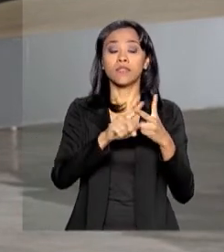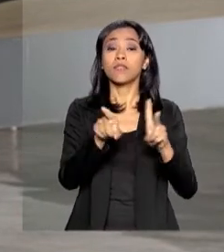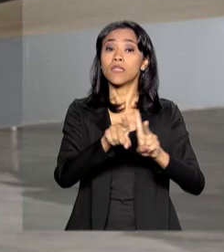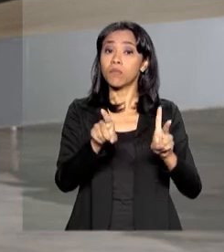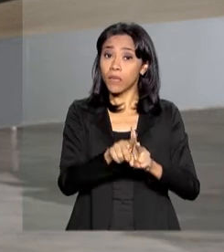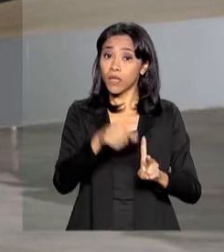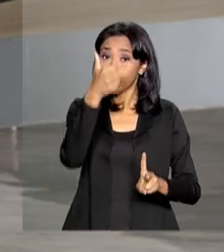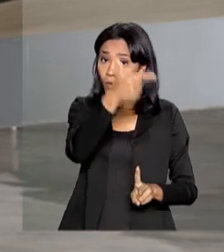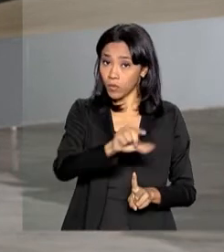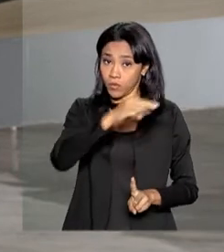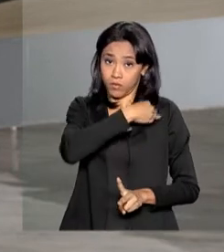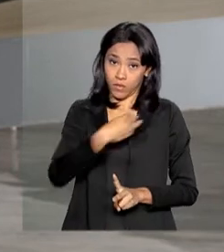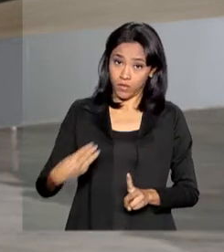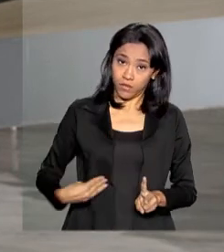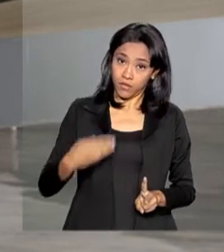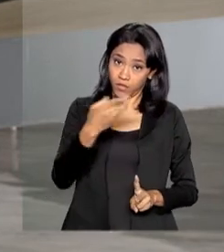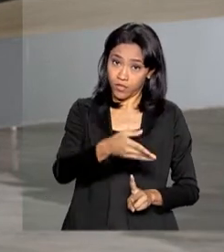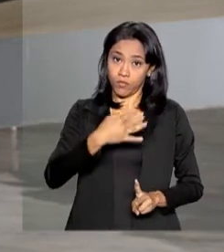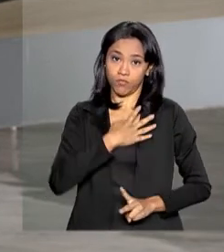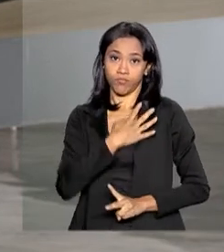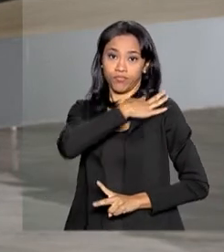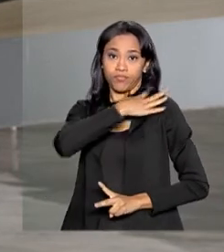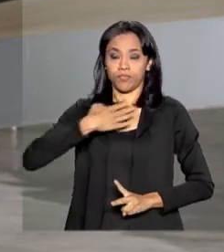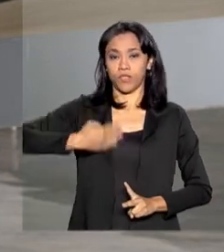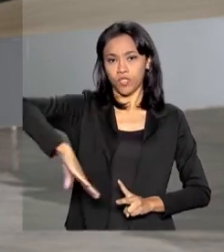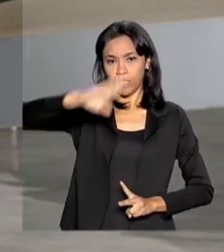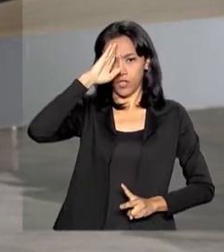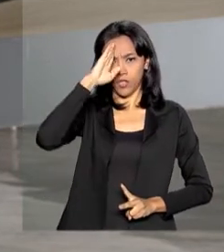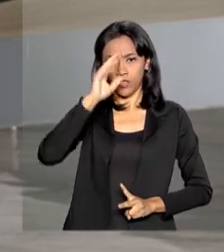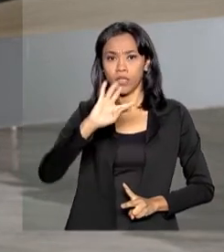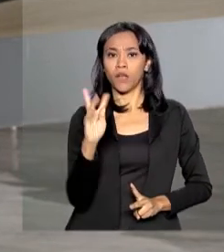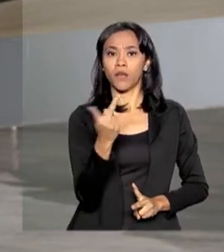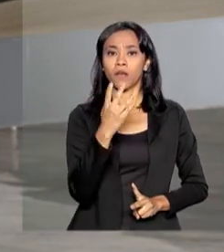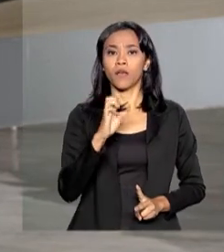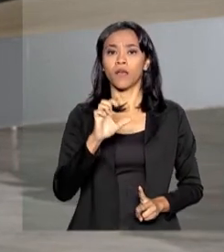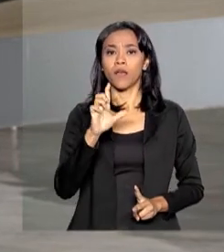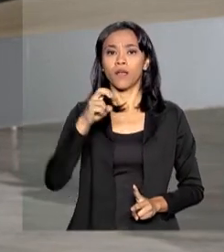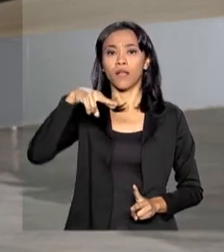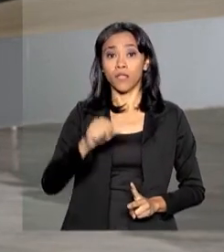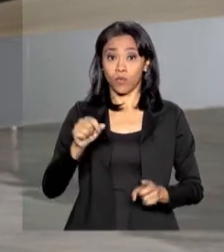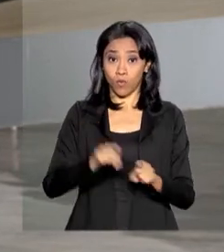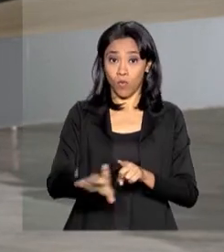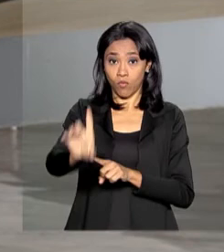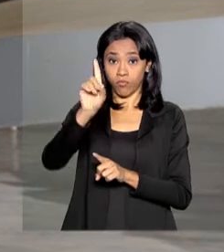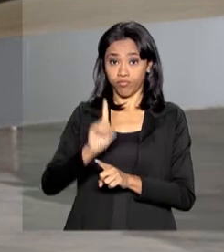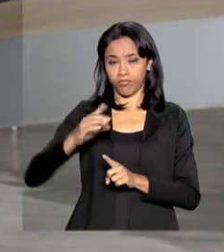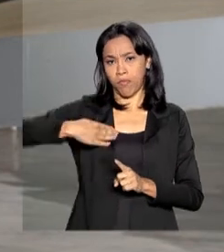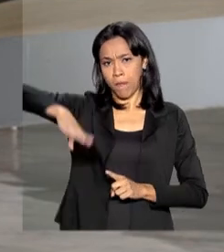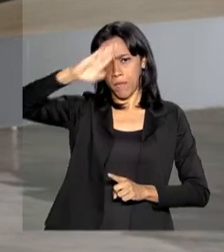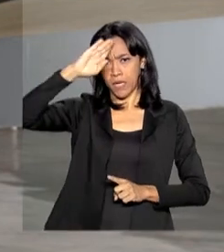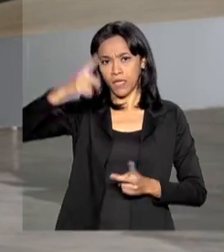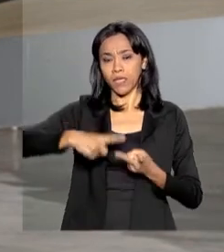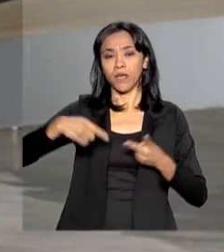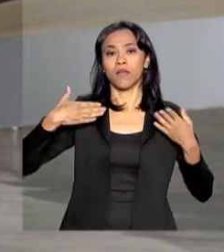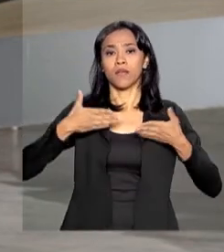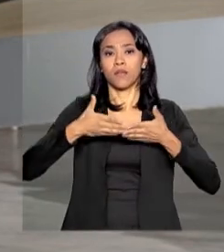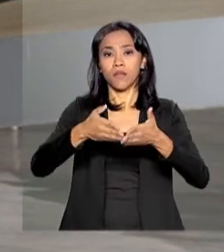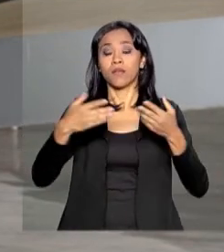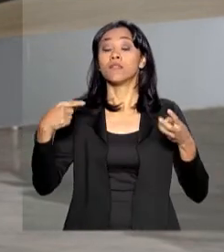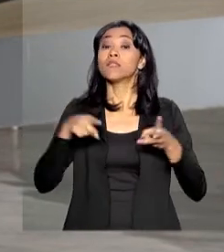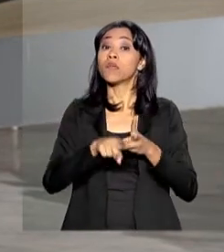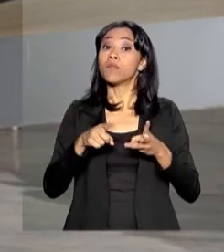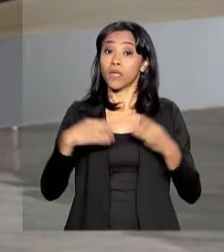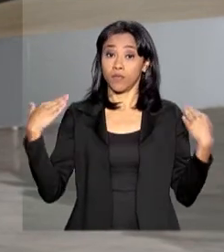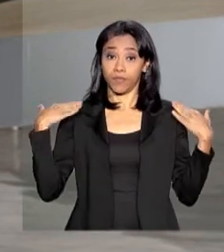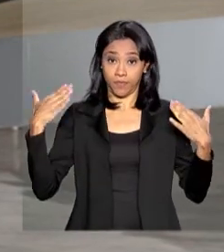institucional general augusto heleno também com os comandantes da marinha e da aeronáutica e técnicos do